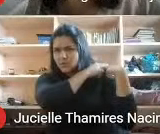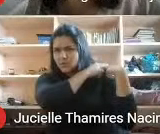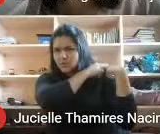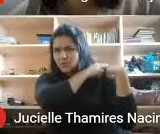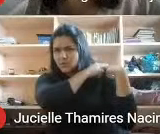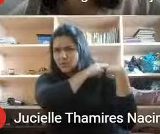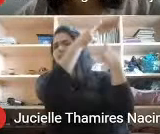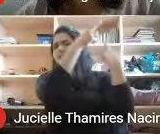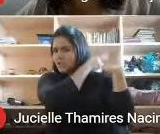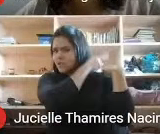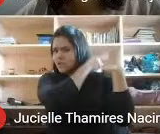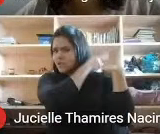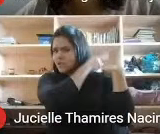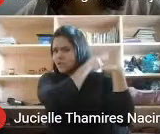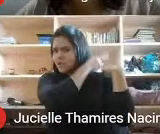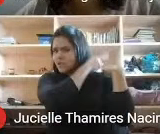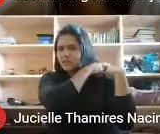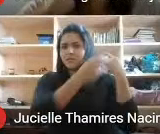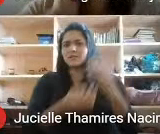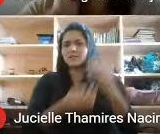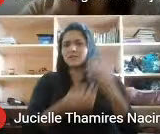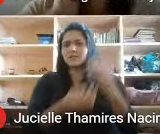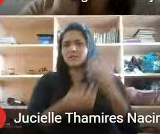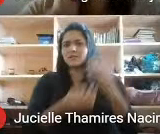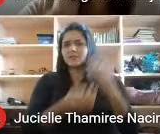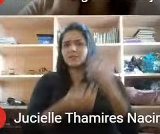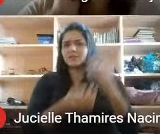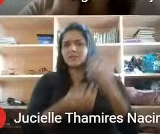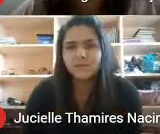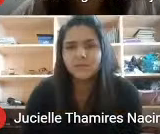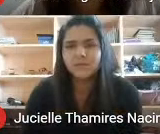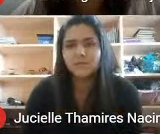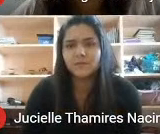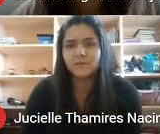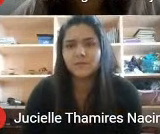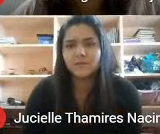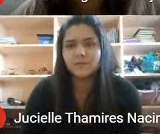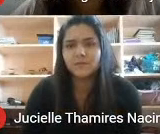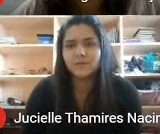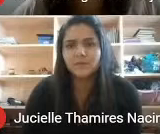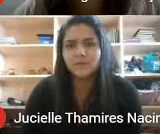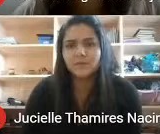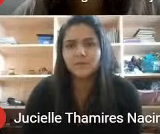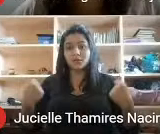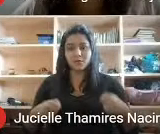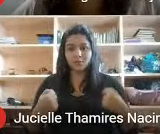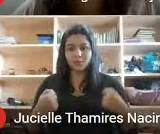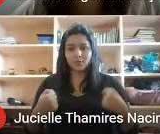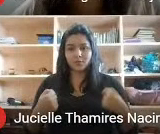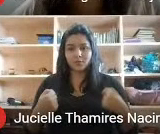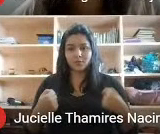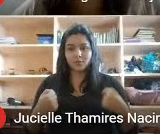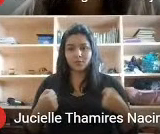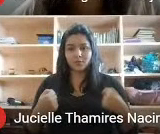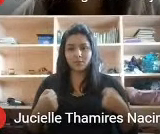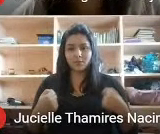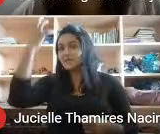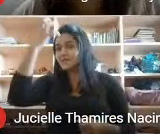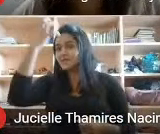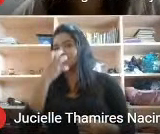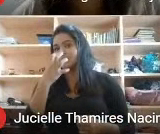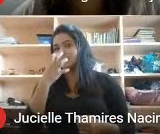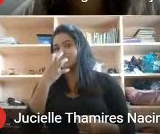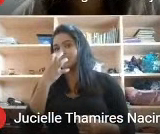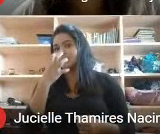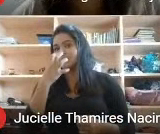muito pertinentes, nós temos que ter outra leitura sobre esse problema. Se a gente não tiver uma leitura mais ampliada, mais qualificada, mais